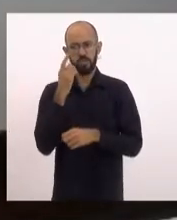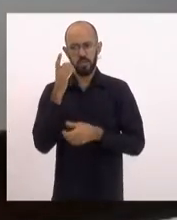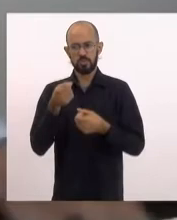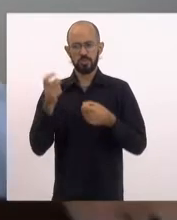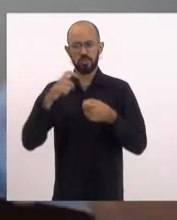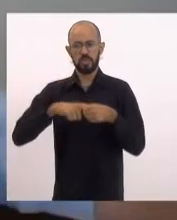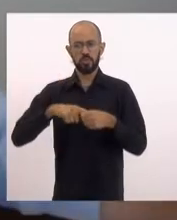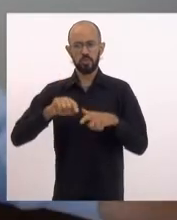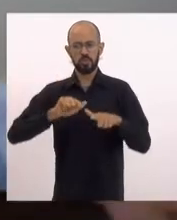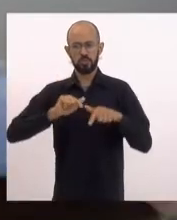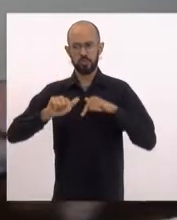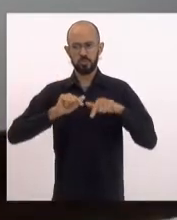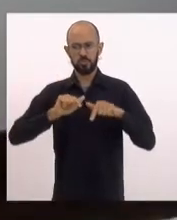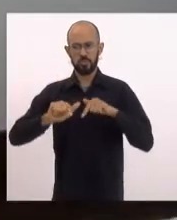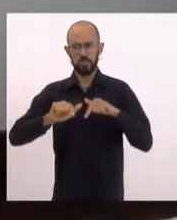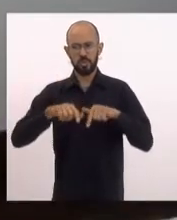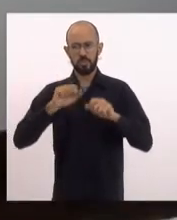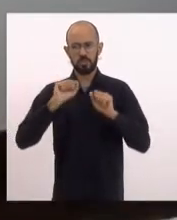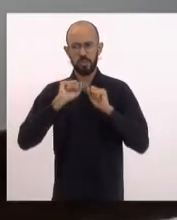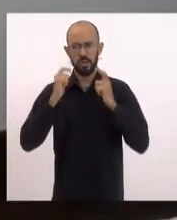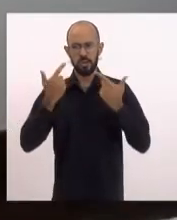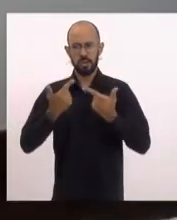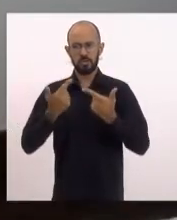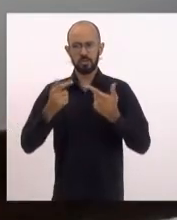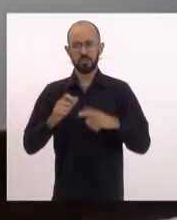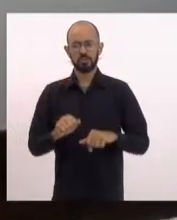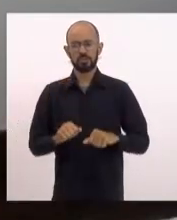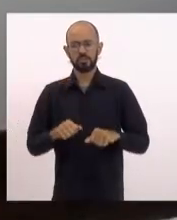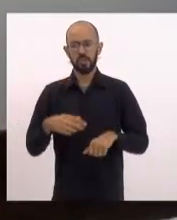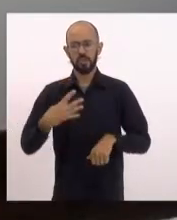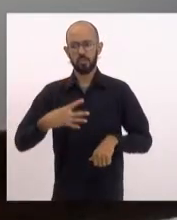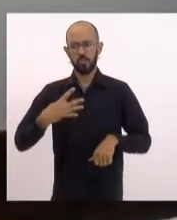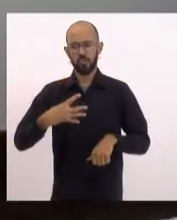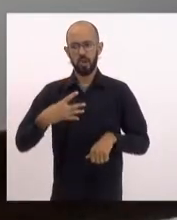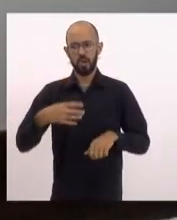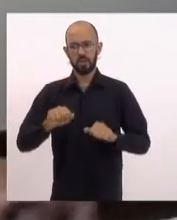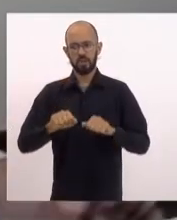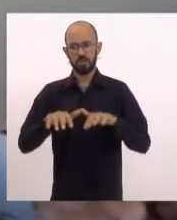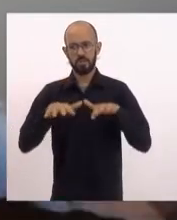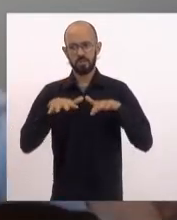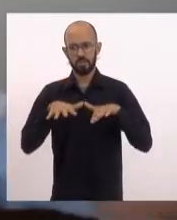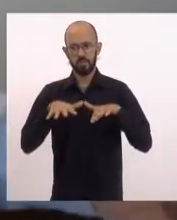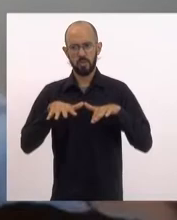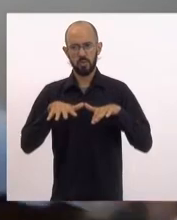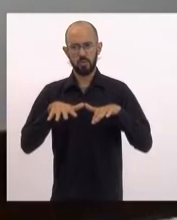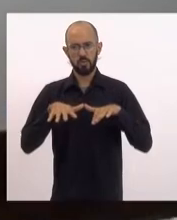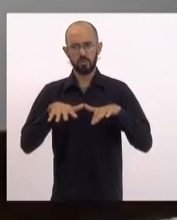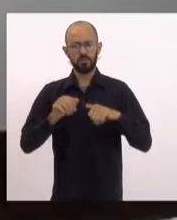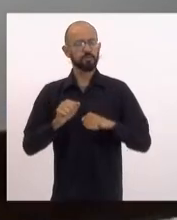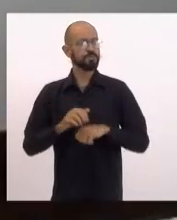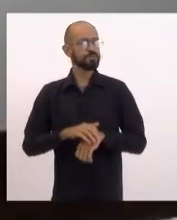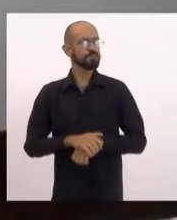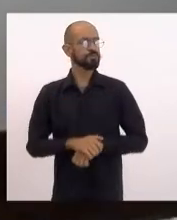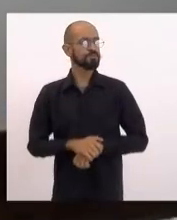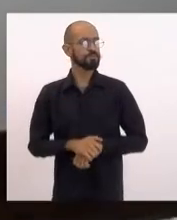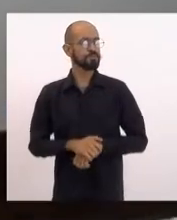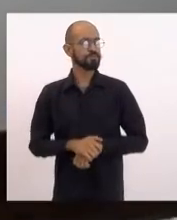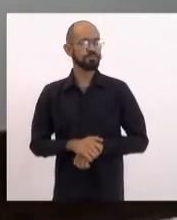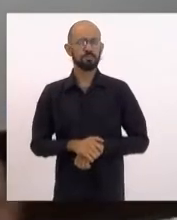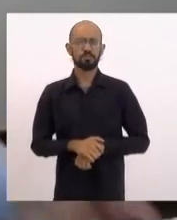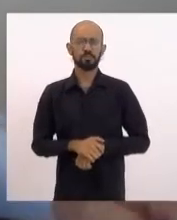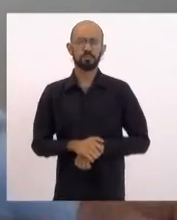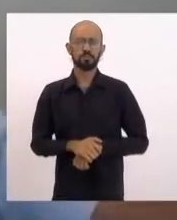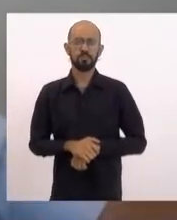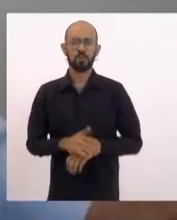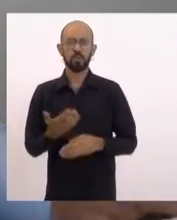dos trabalhos da Assembleia Legislativa, a quarta sessão legislativa desta legislatura. Eu quero